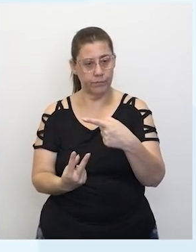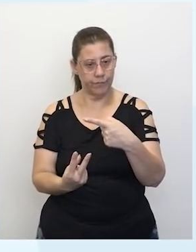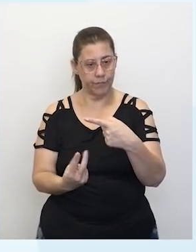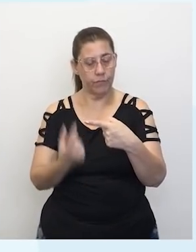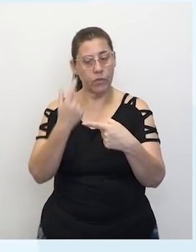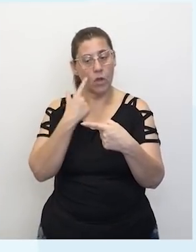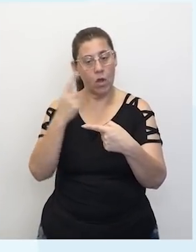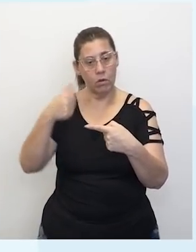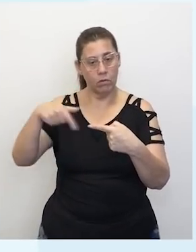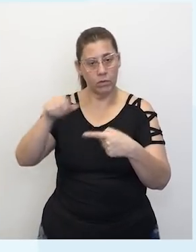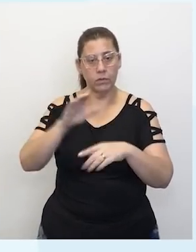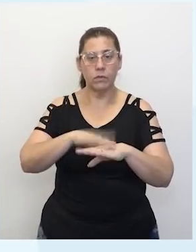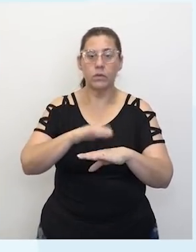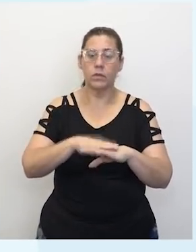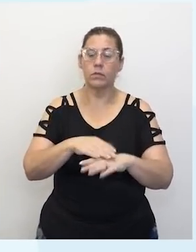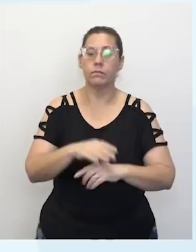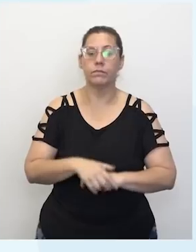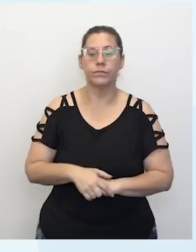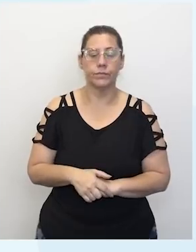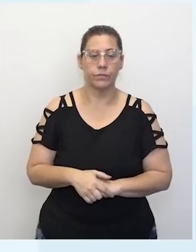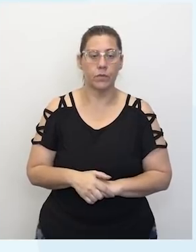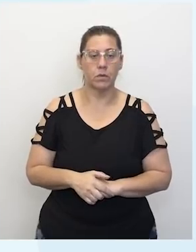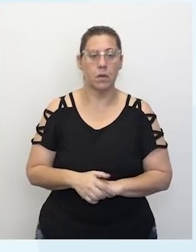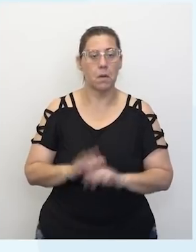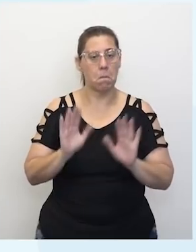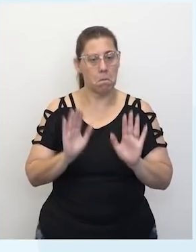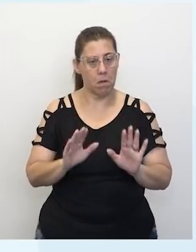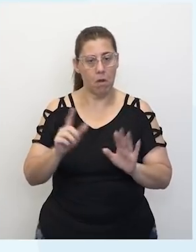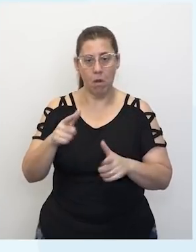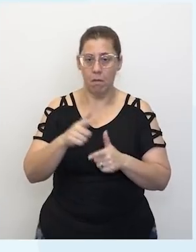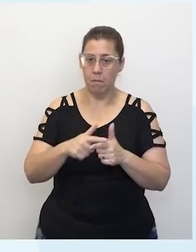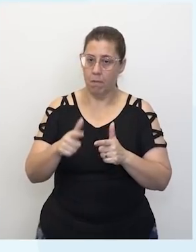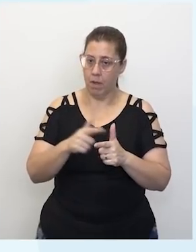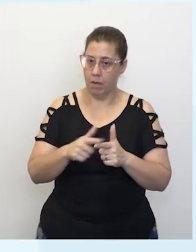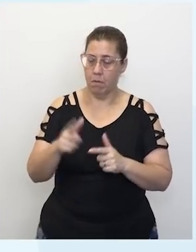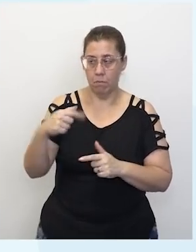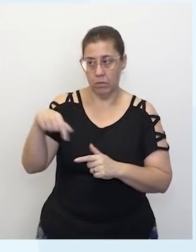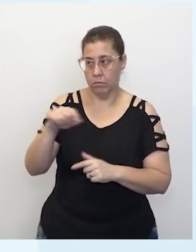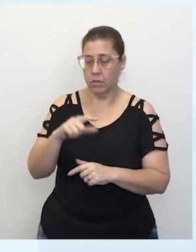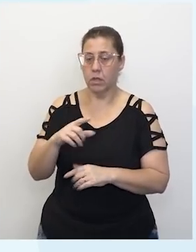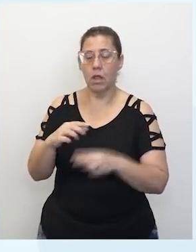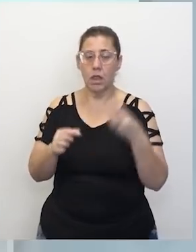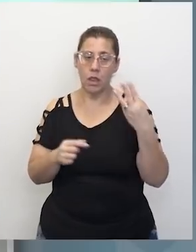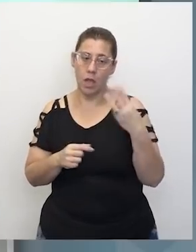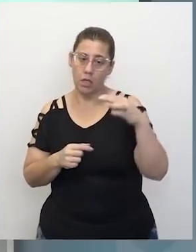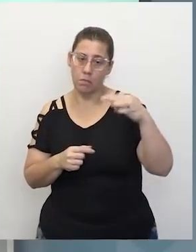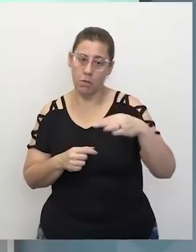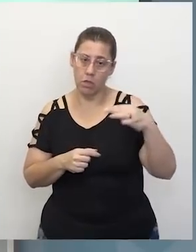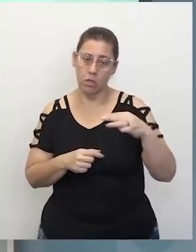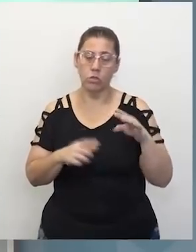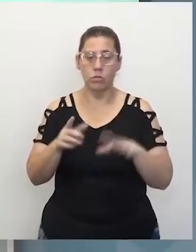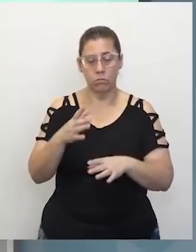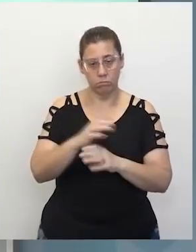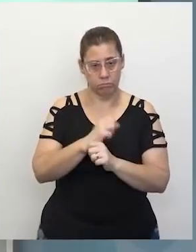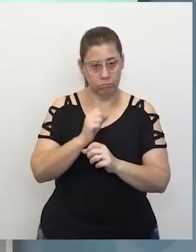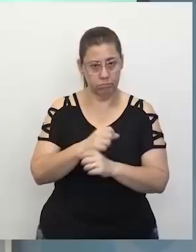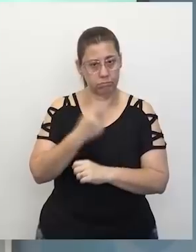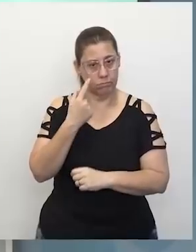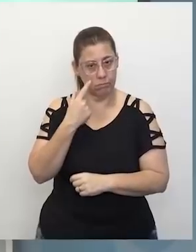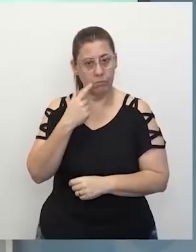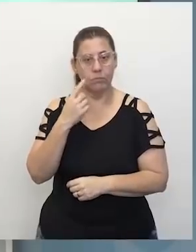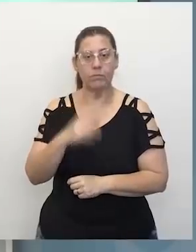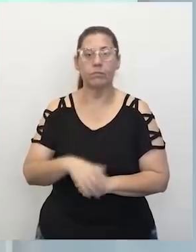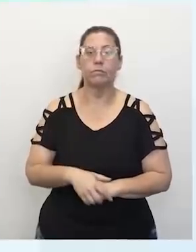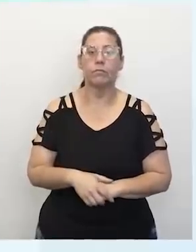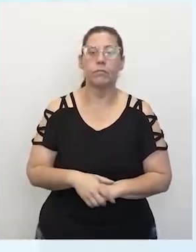vez de vocês, vamos fazer uma aí. Mas aí eu coloquei na forma de problema, tá certo? Vocês vão ter 3 minutos para resolver esse exercício, ó. Pode deixar